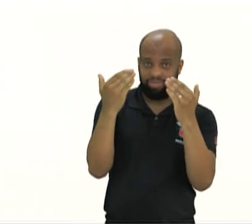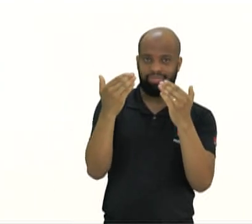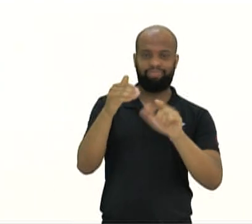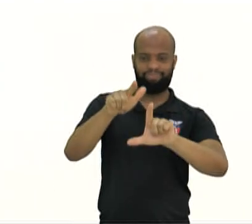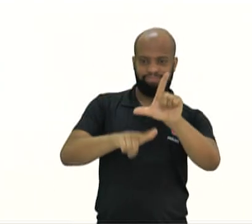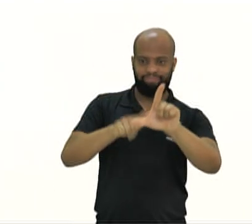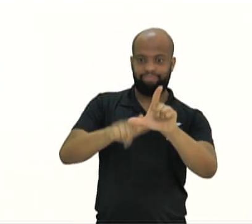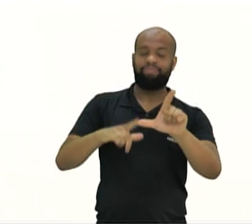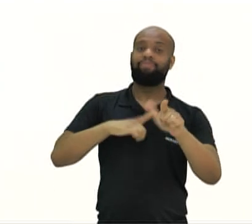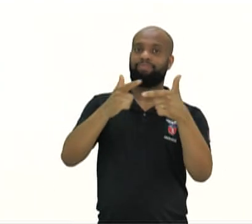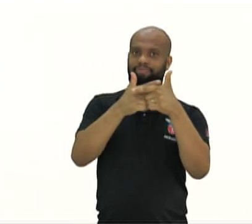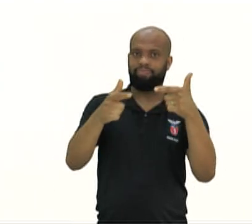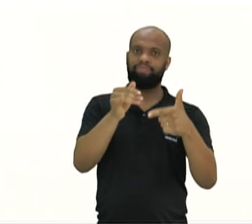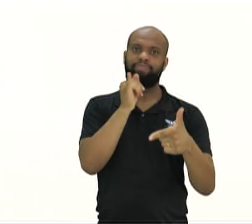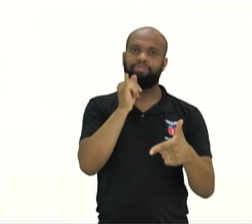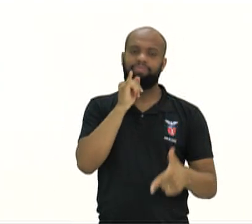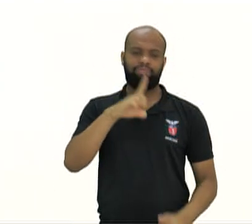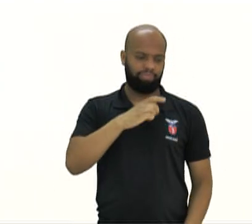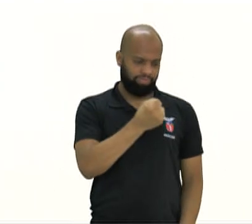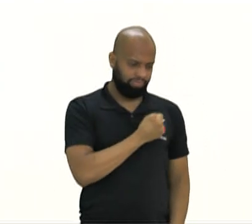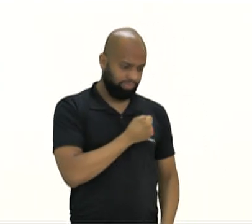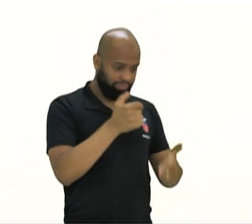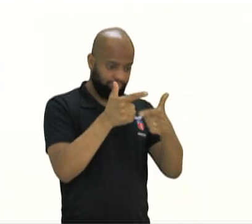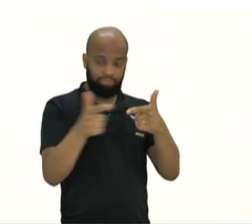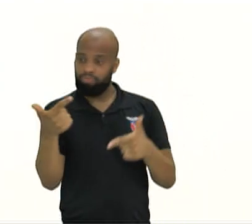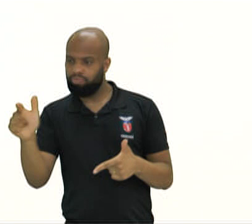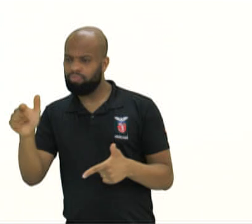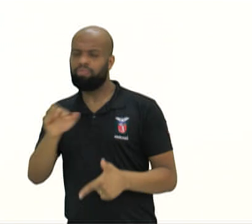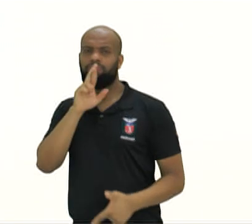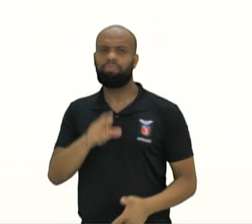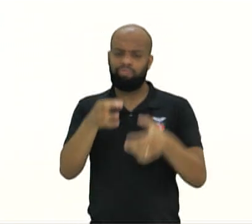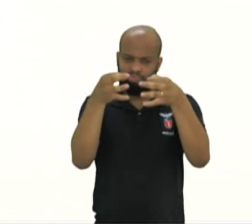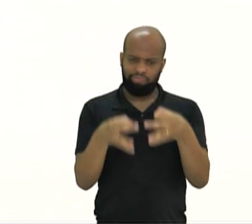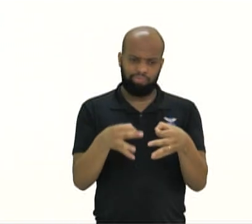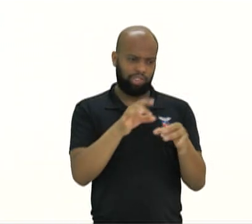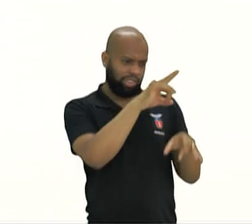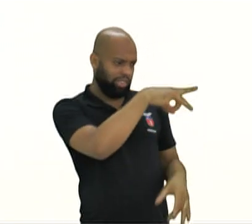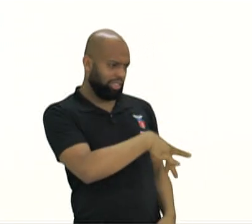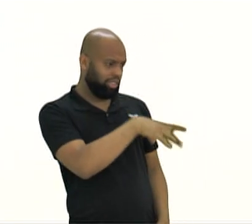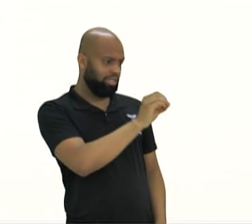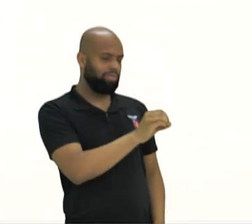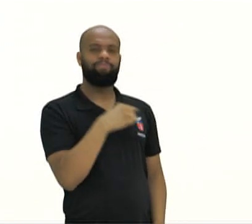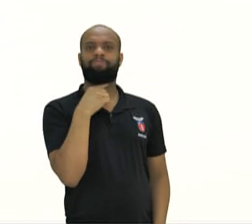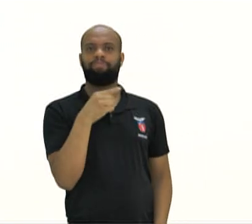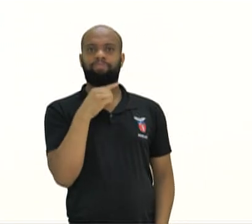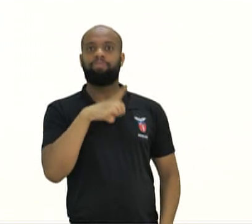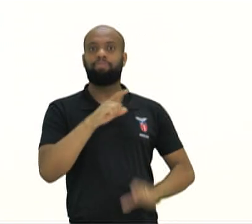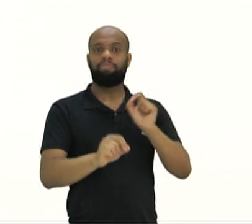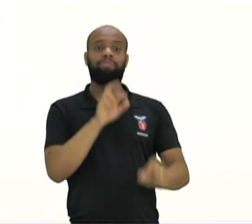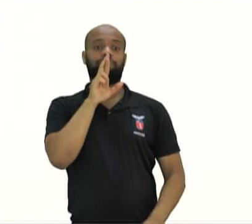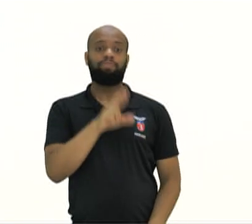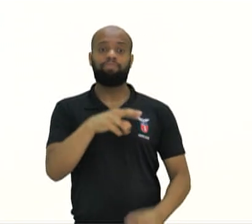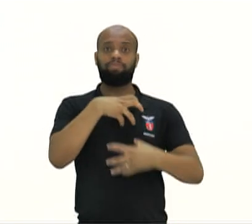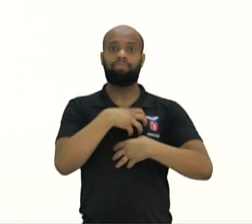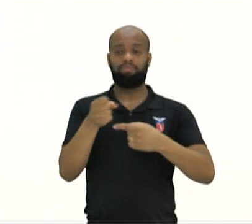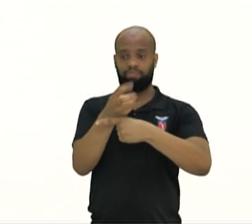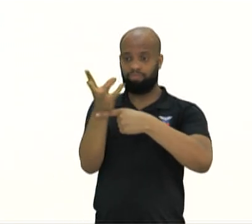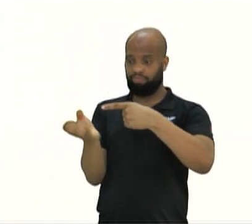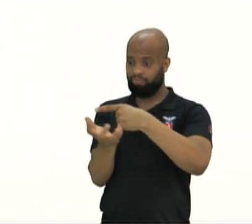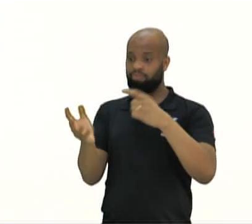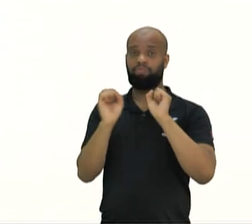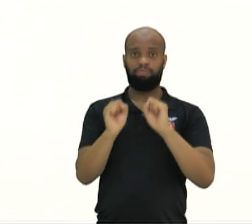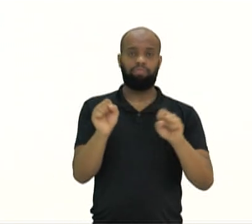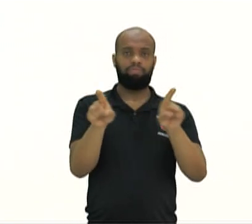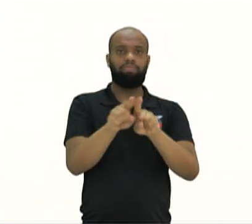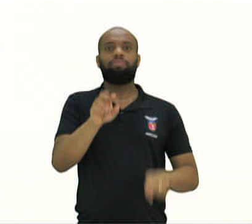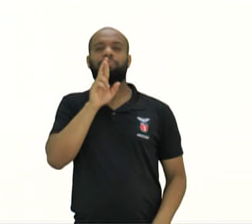que você está dividindo pelo outro não dá uma divisão exata. O que você pode fazer então? Você pode deixar a resposta como sendo uma fração, ou você pode